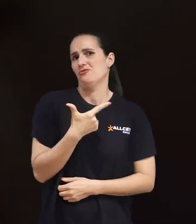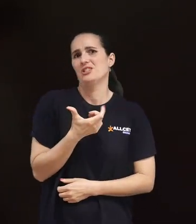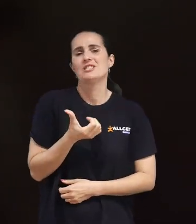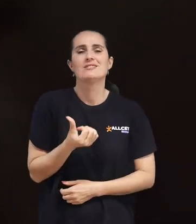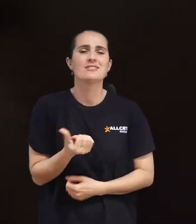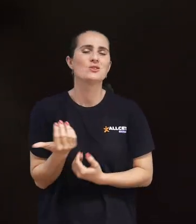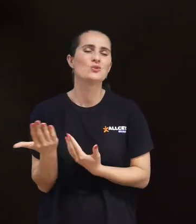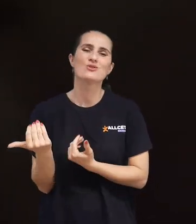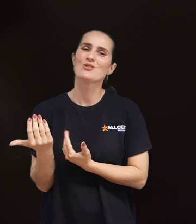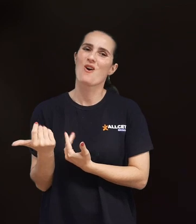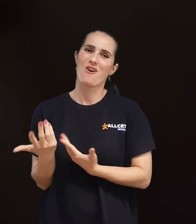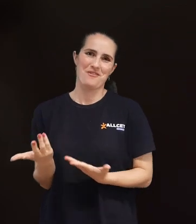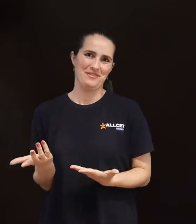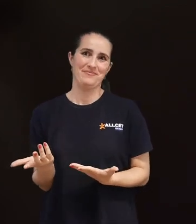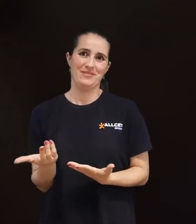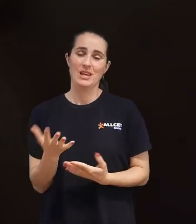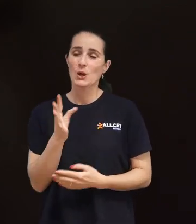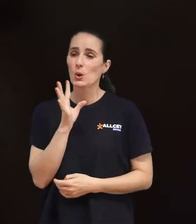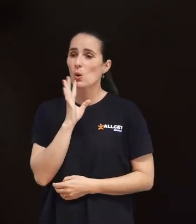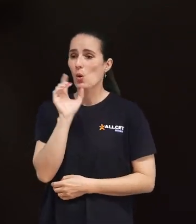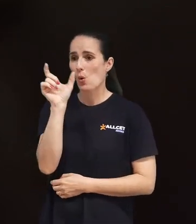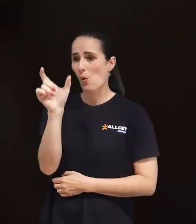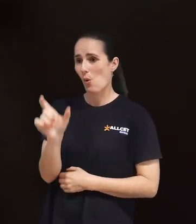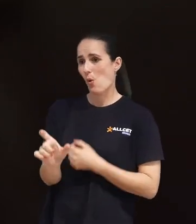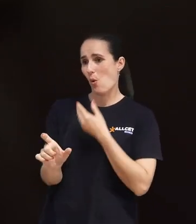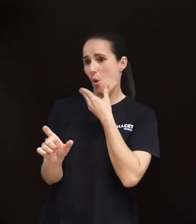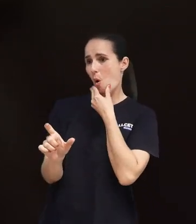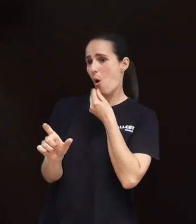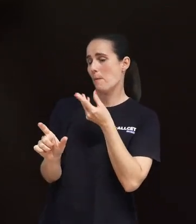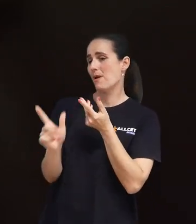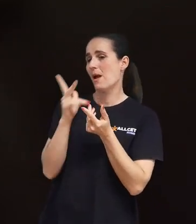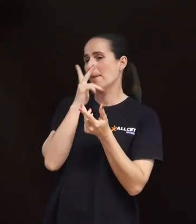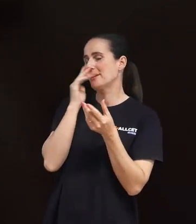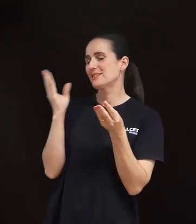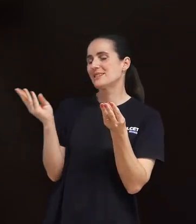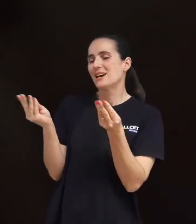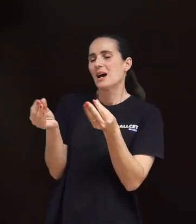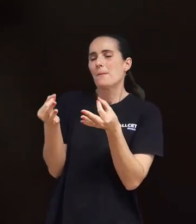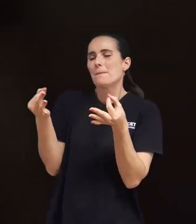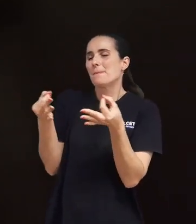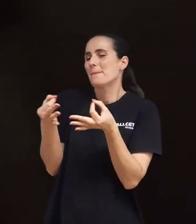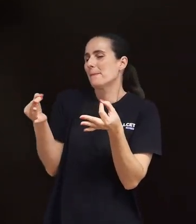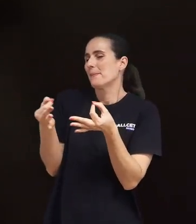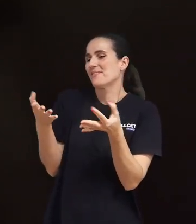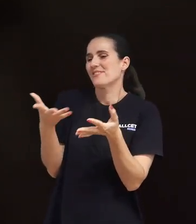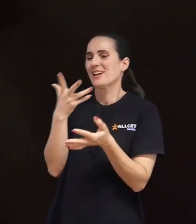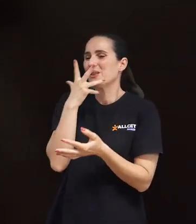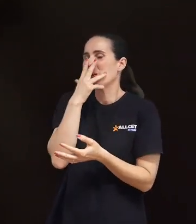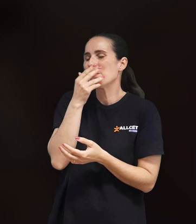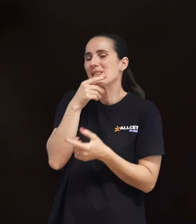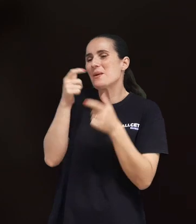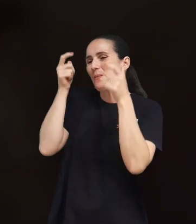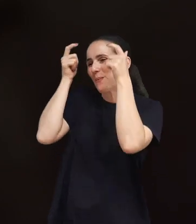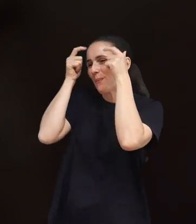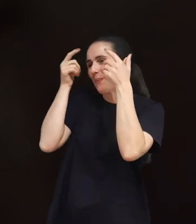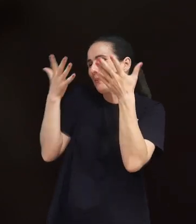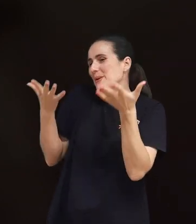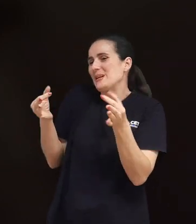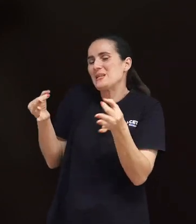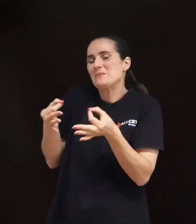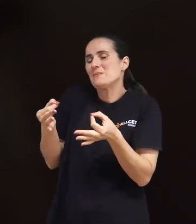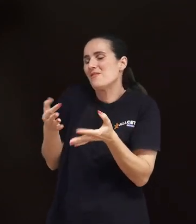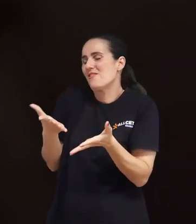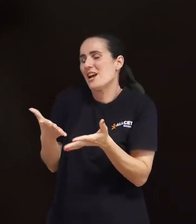anos. Conheci um homem que aparentemente era um príncipe. E foi muito convincente nos